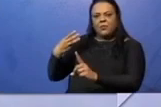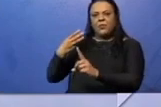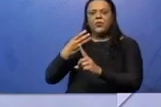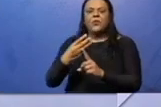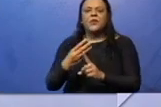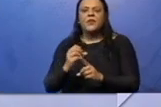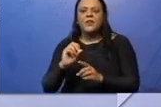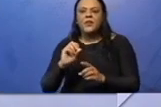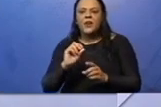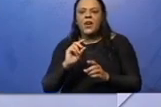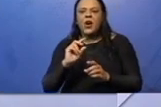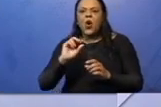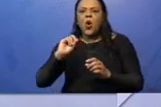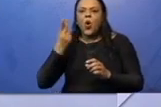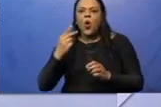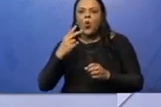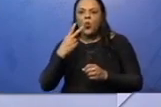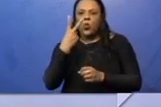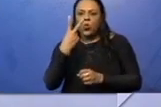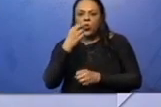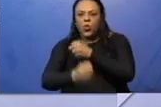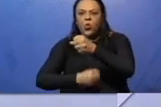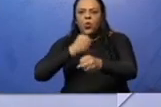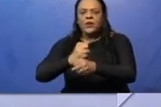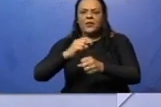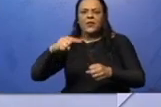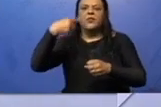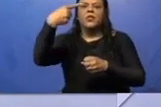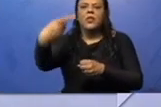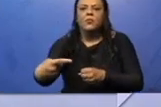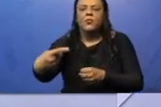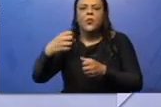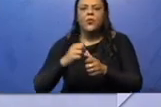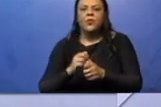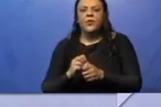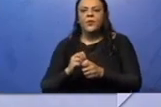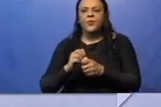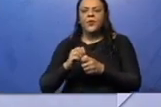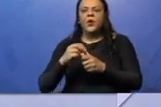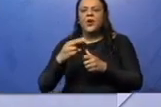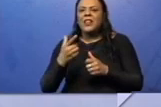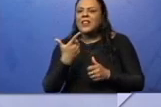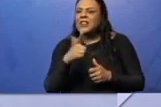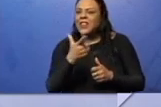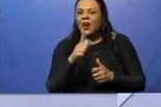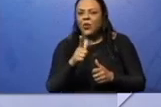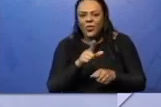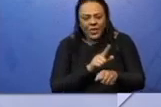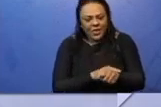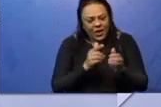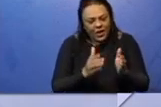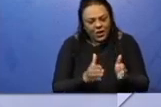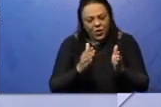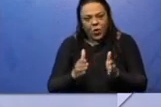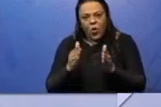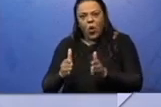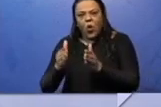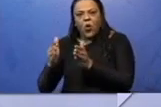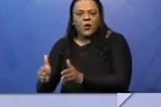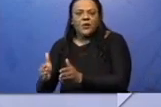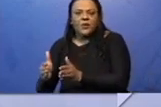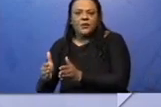assim, 2 anos depois, e aí ele vai para frente. Então, isso não está seguindo a ordem cronológica do tempo do